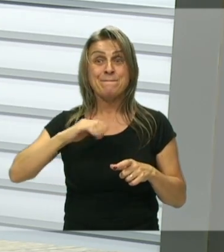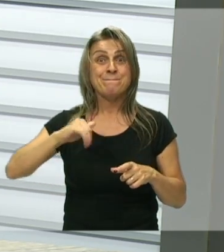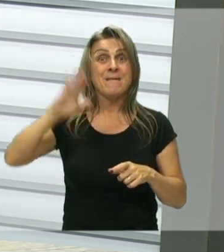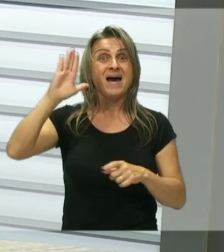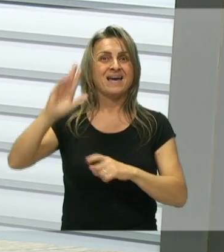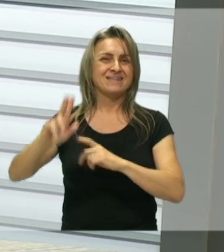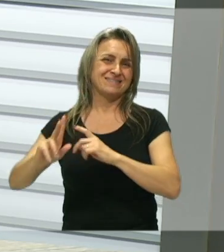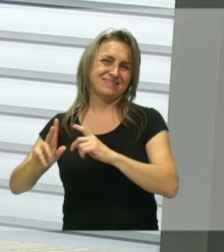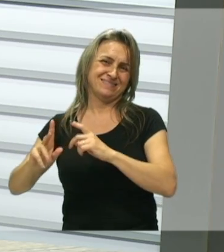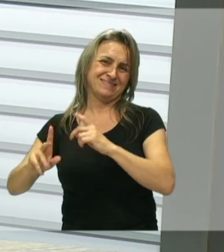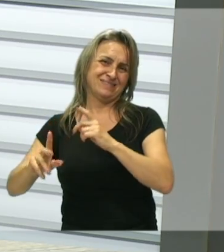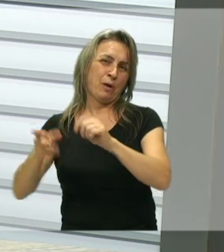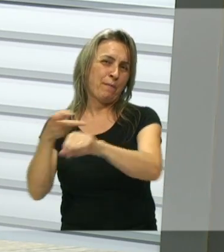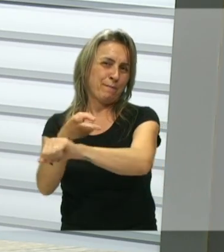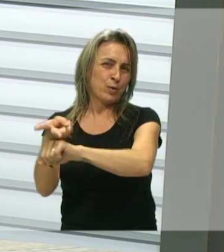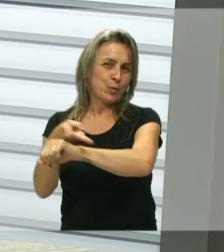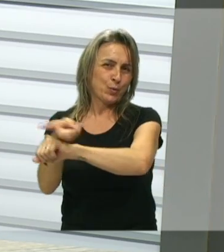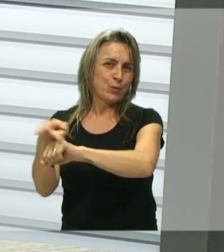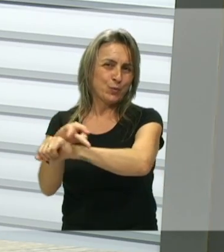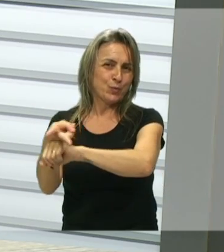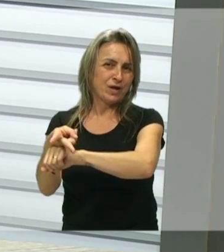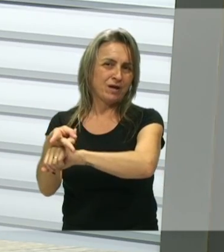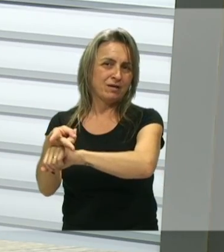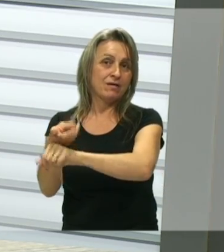pouca demanda vão ficar